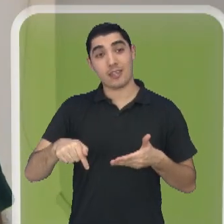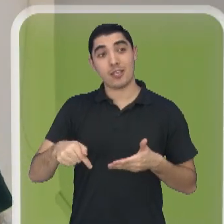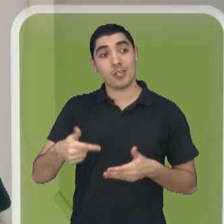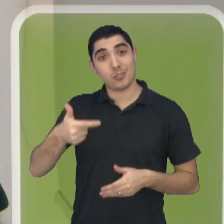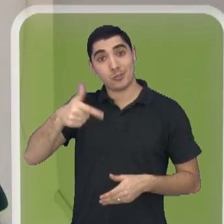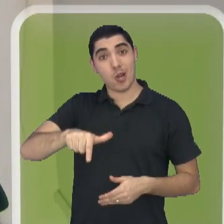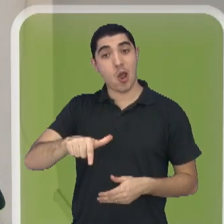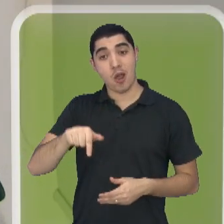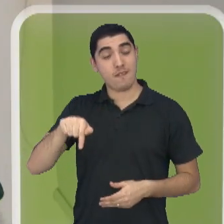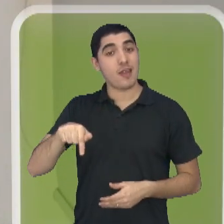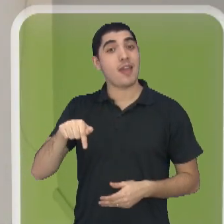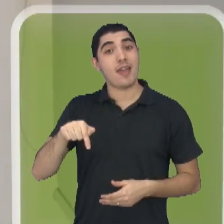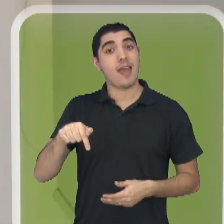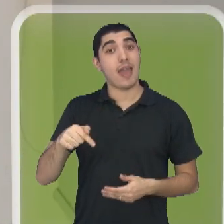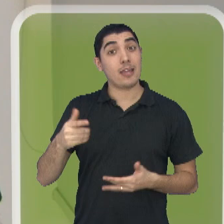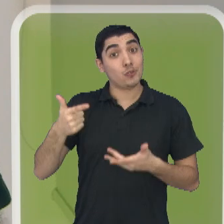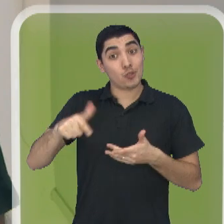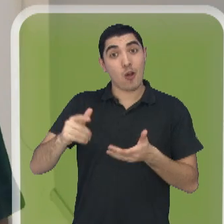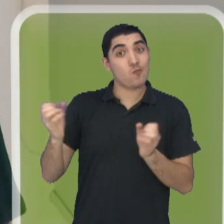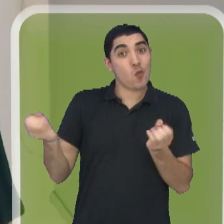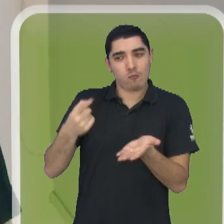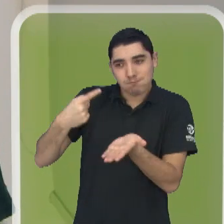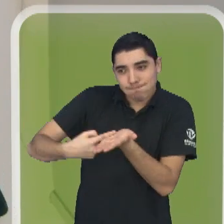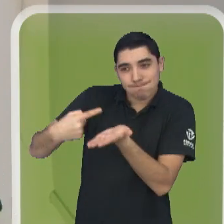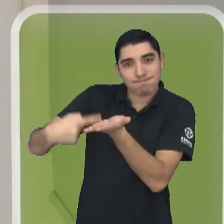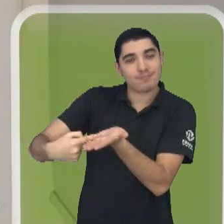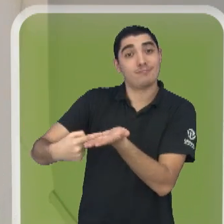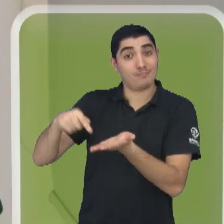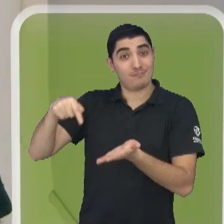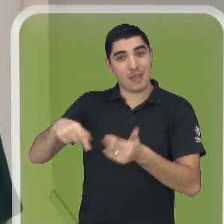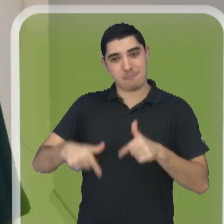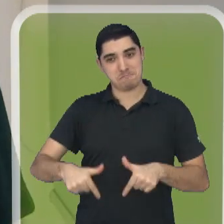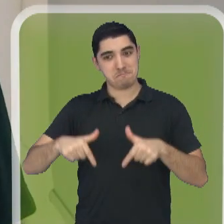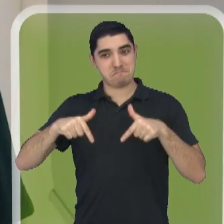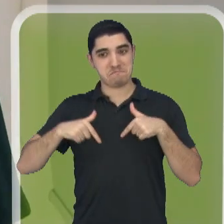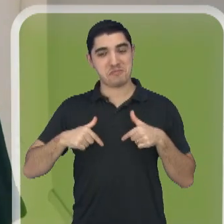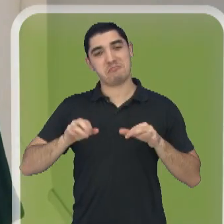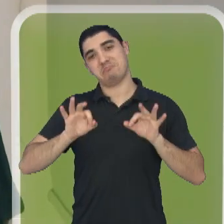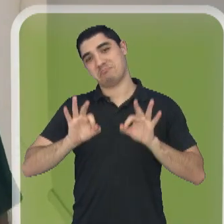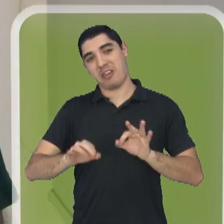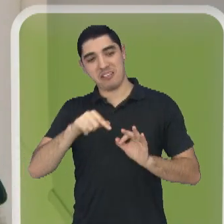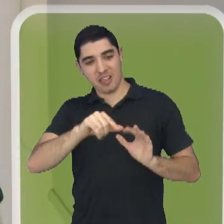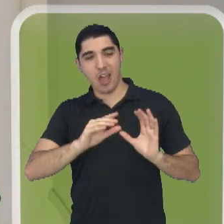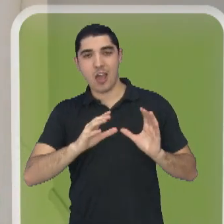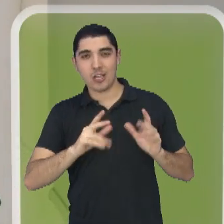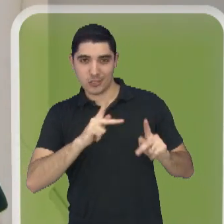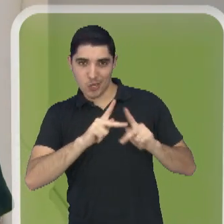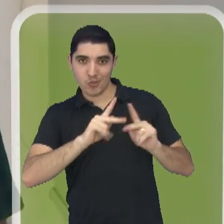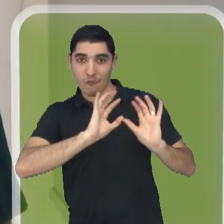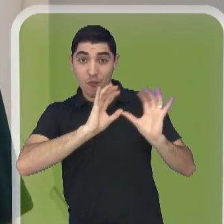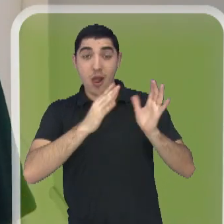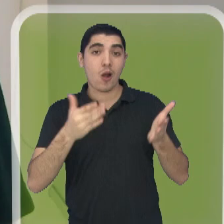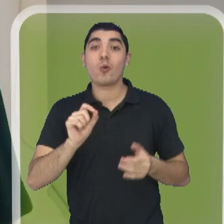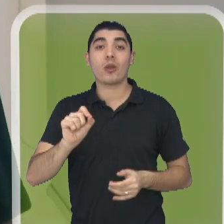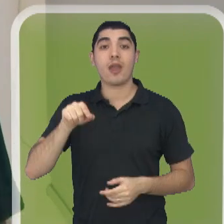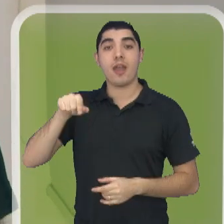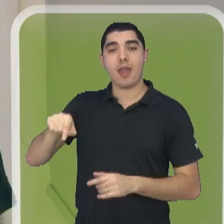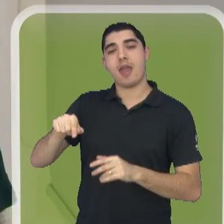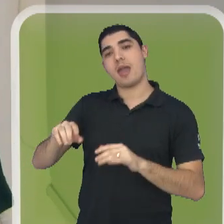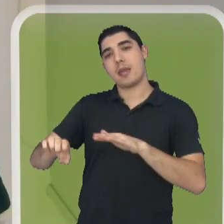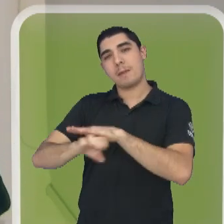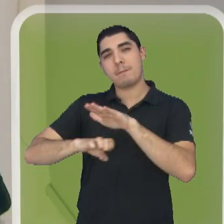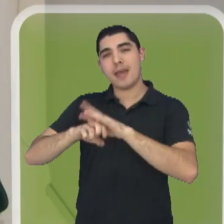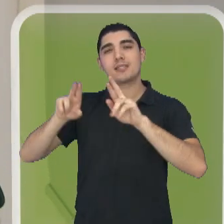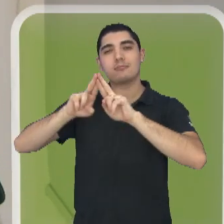mais um acordo feito pelo time do Farmacon de Vôlei. Agora, a novidade da vez é a Uniodonto, né, que é